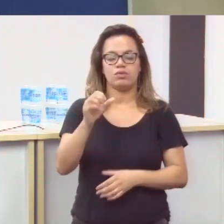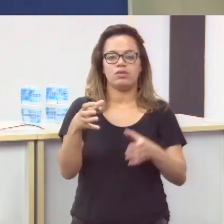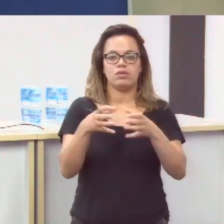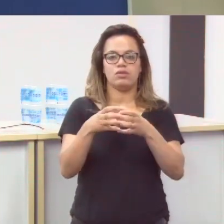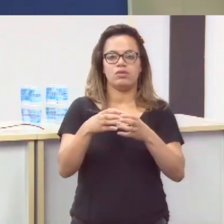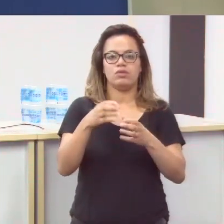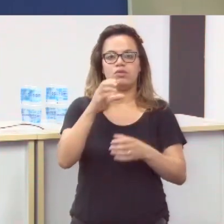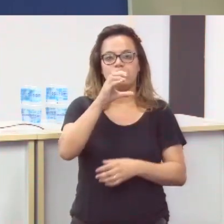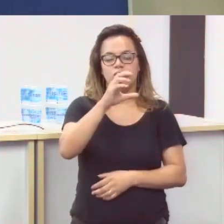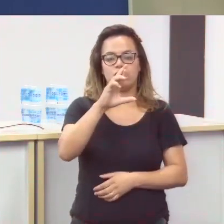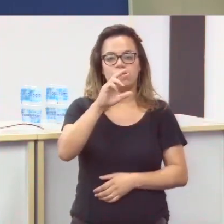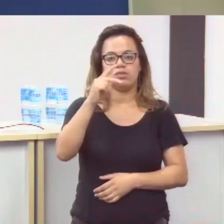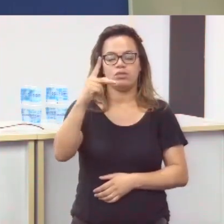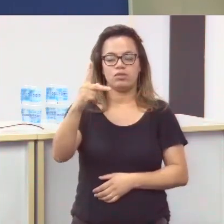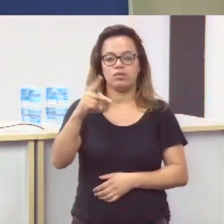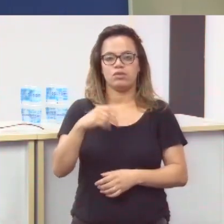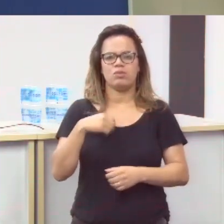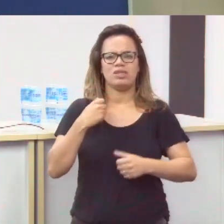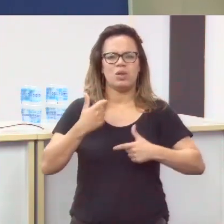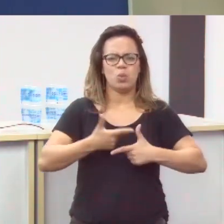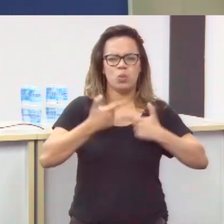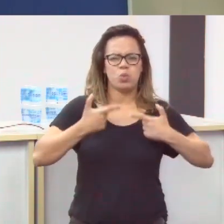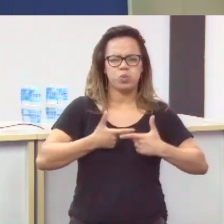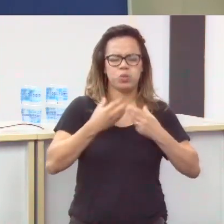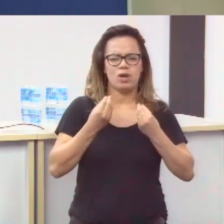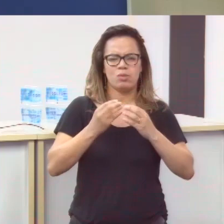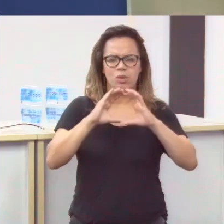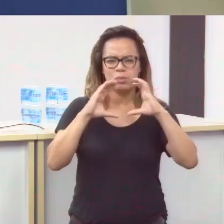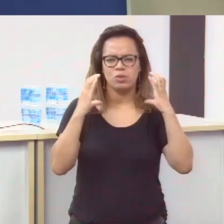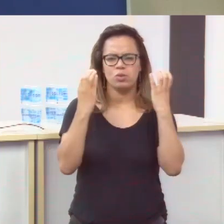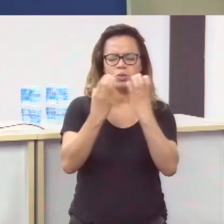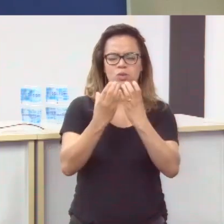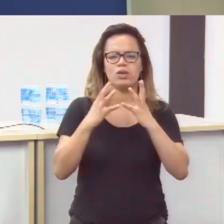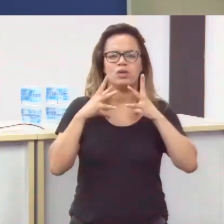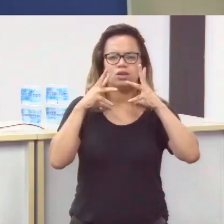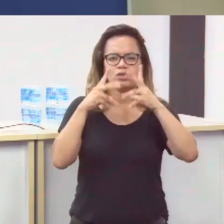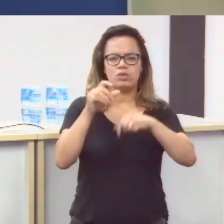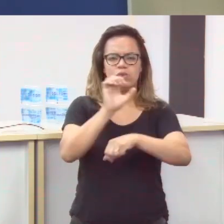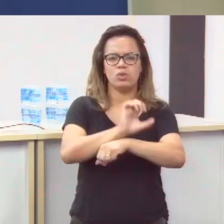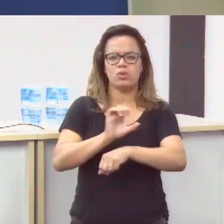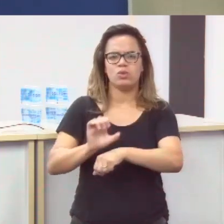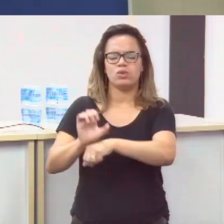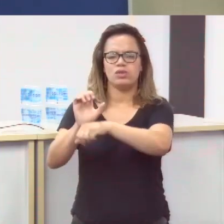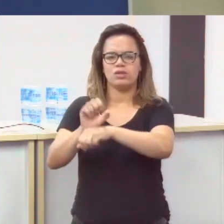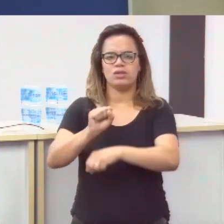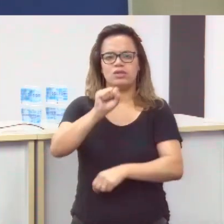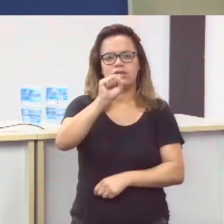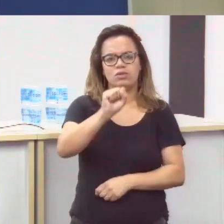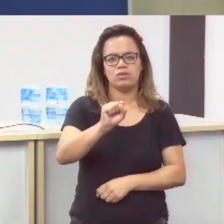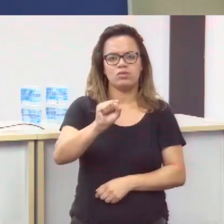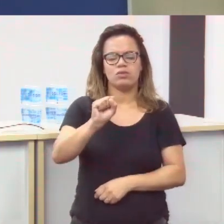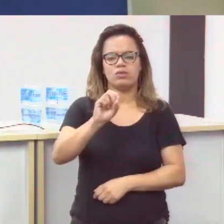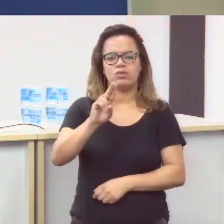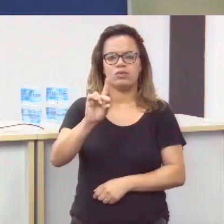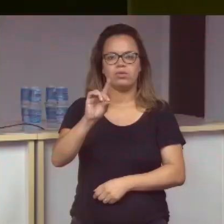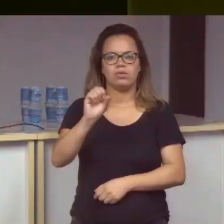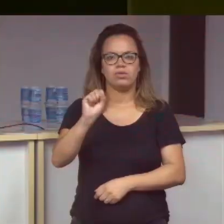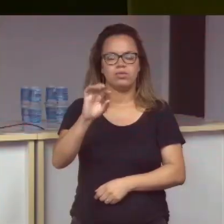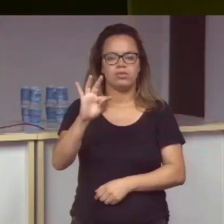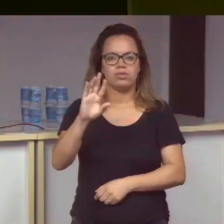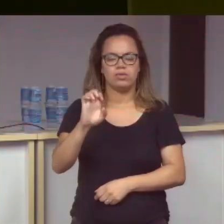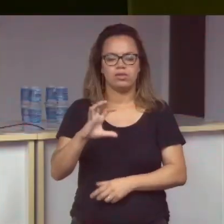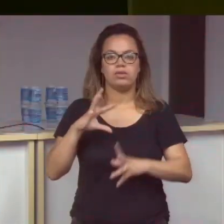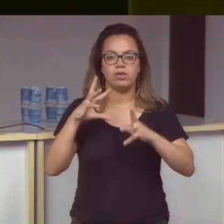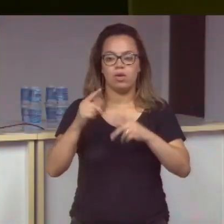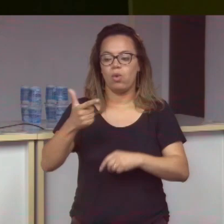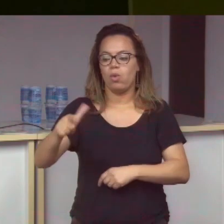muito para que nós fizéssemos oficinas em todos os estados do Sudeste. As outras que foram feitas